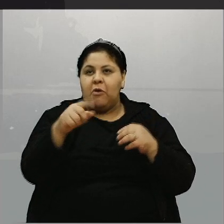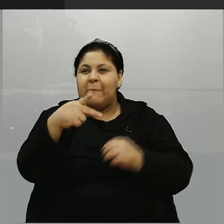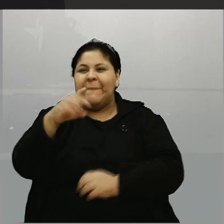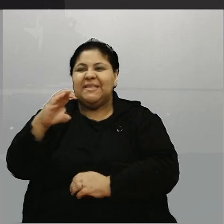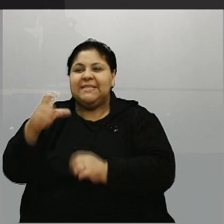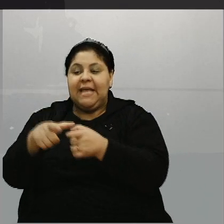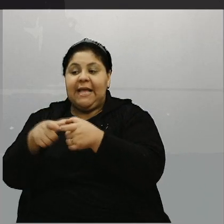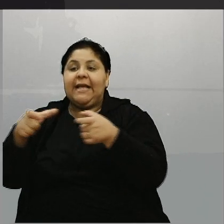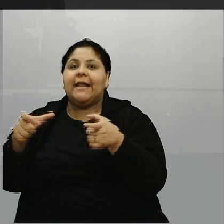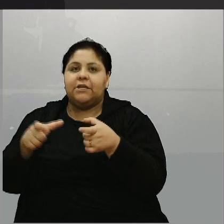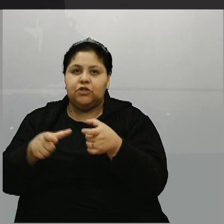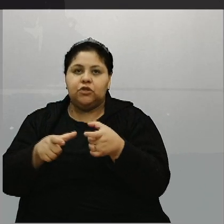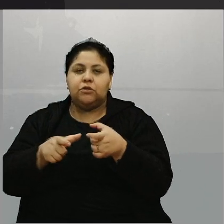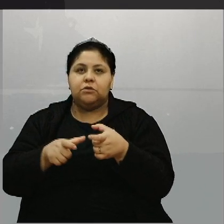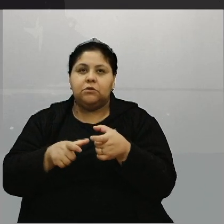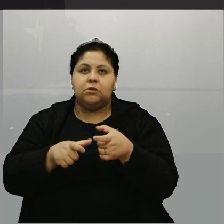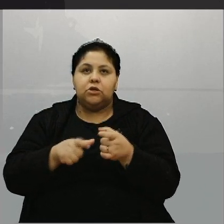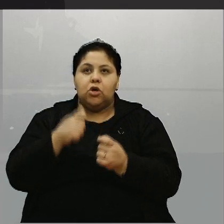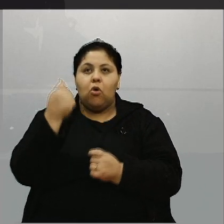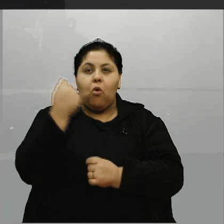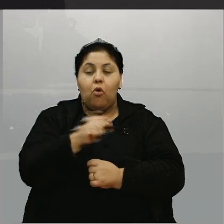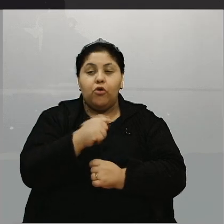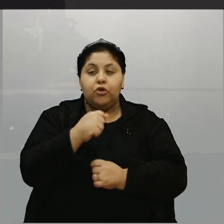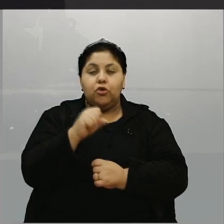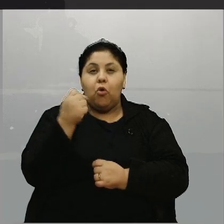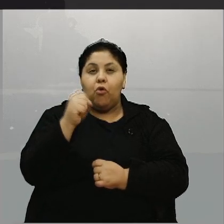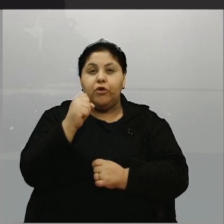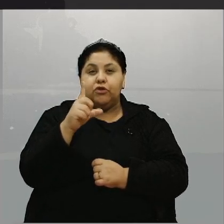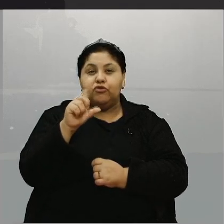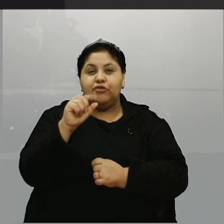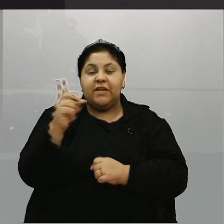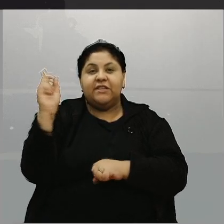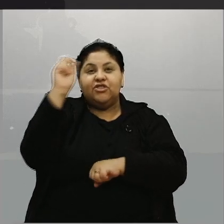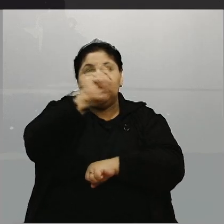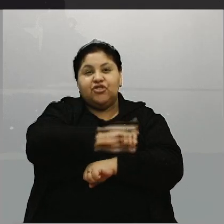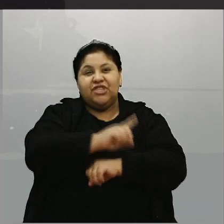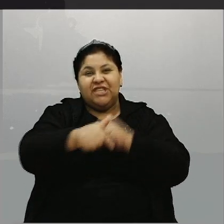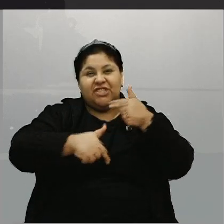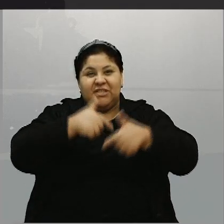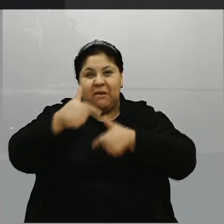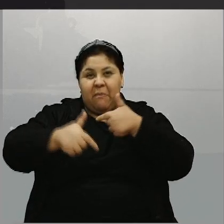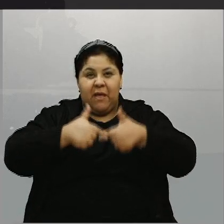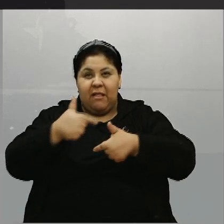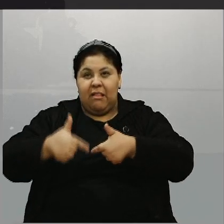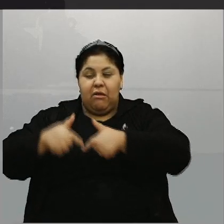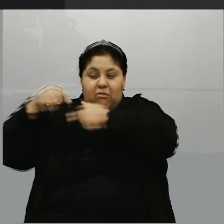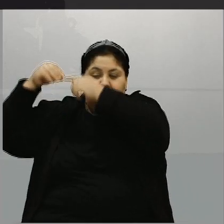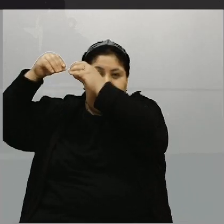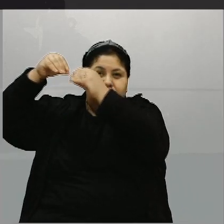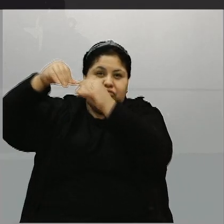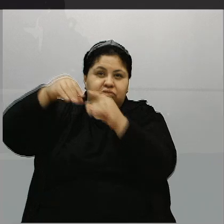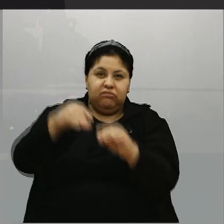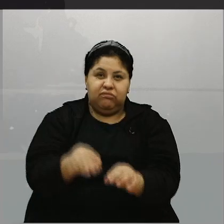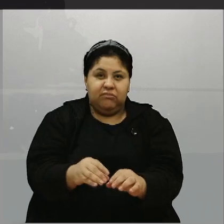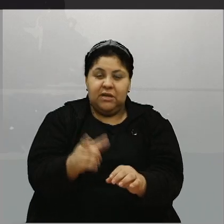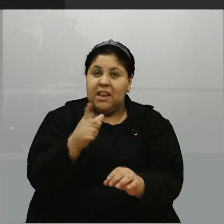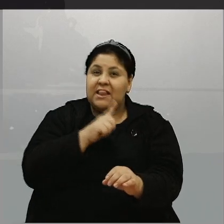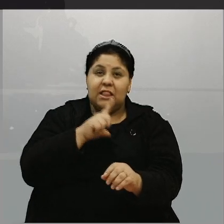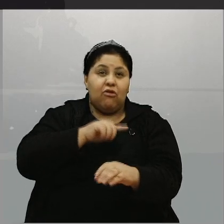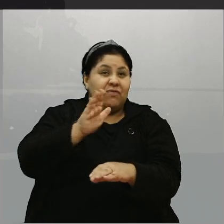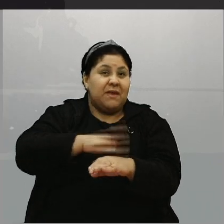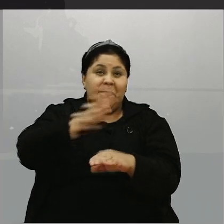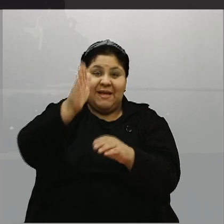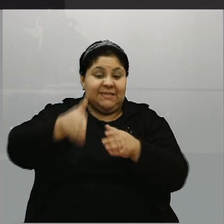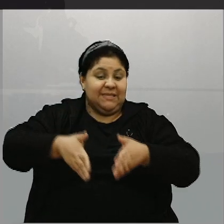Sandro, no mínimo 8 ou 10 dias de trabalho. São 4 ou 5 hectares caídos, nem tanto moro não existe mais a